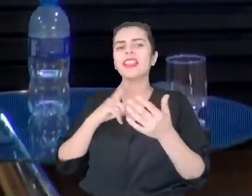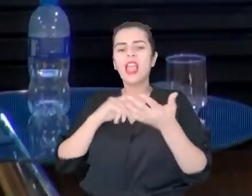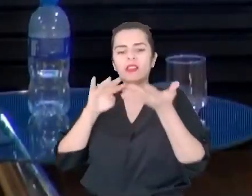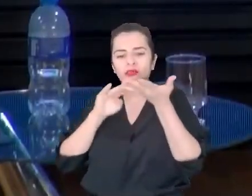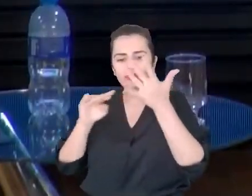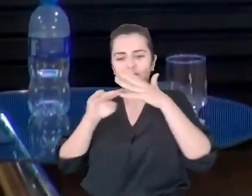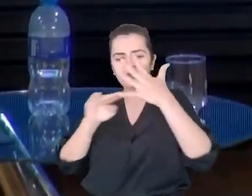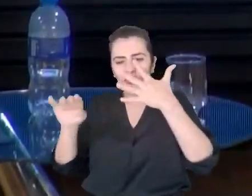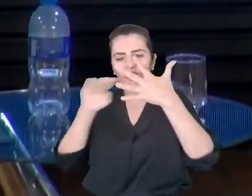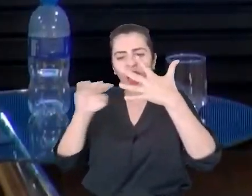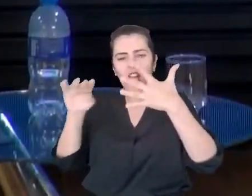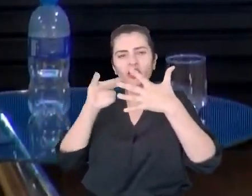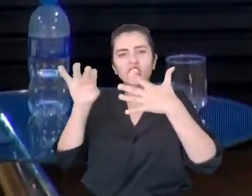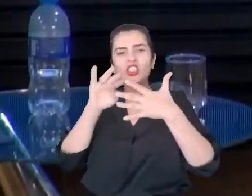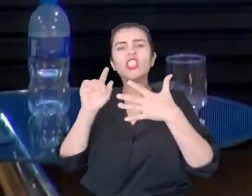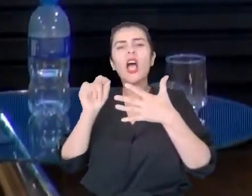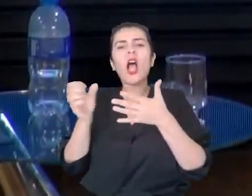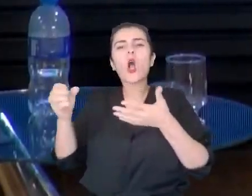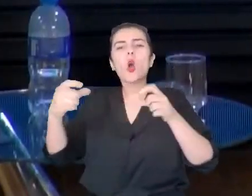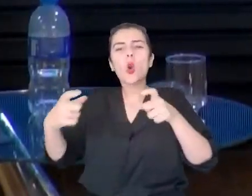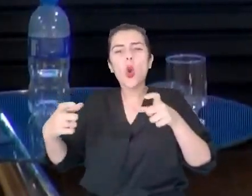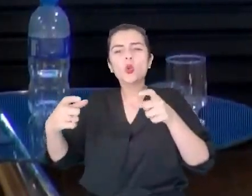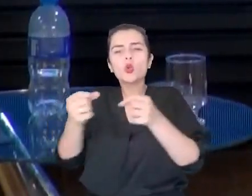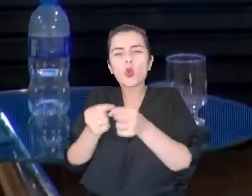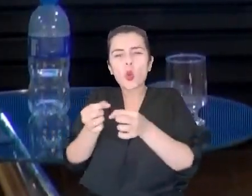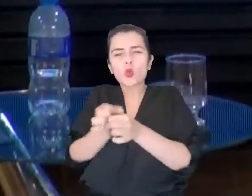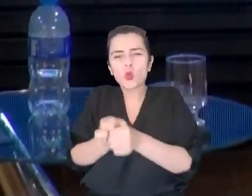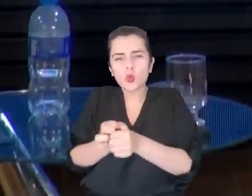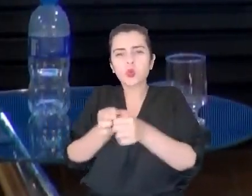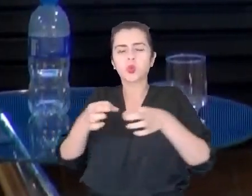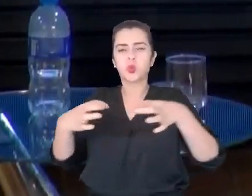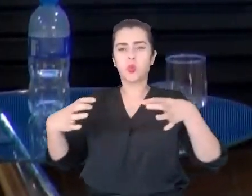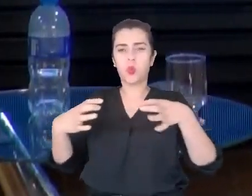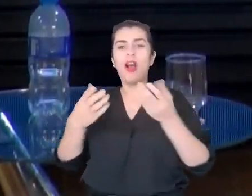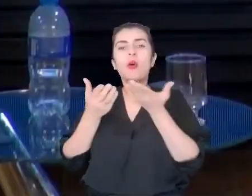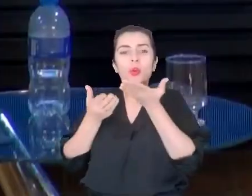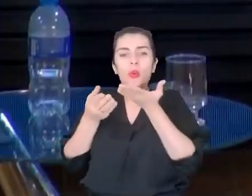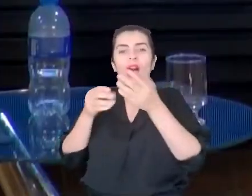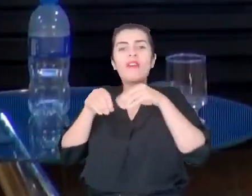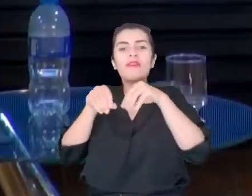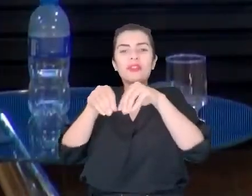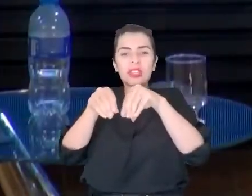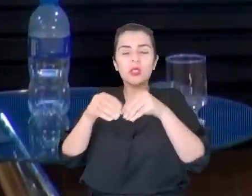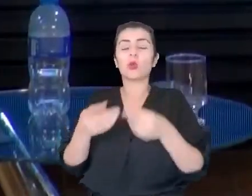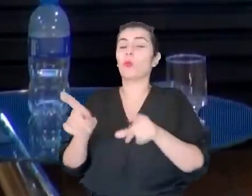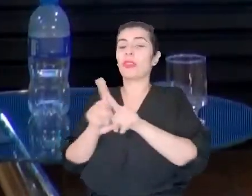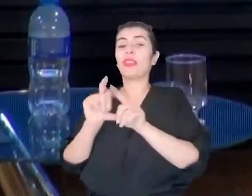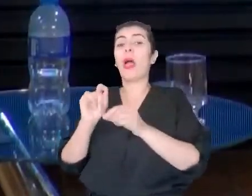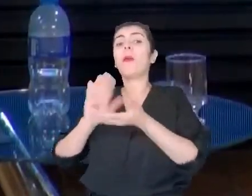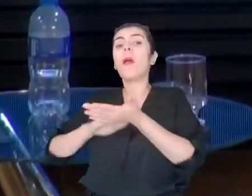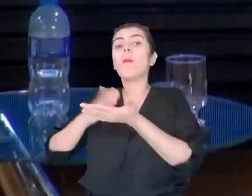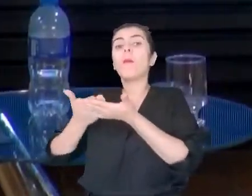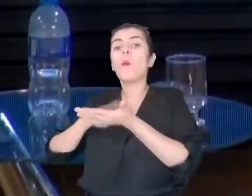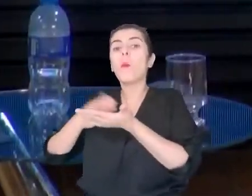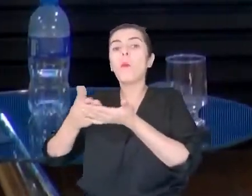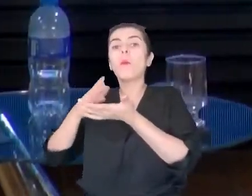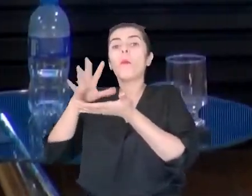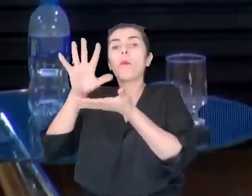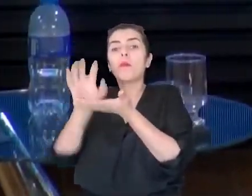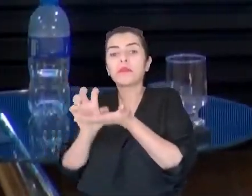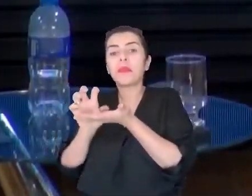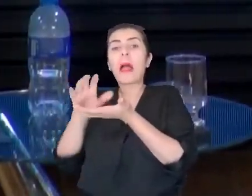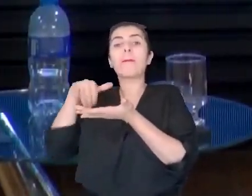gente precisa, né, para poder fazer a disposição. Né? Então, isso acaba tendo